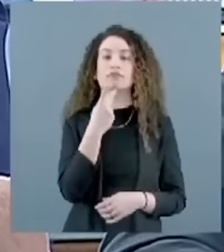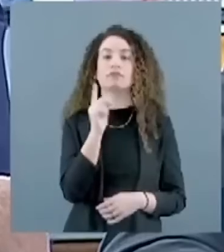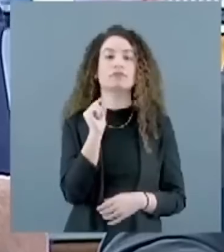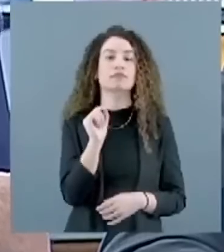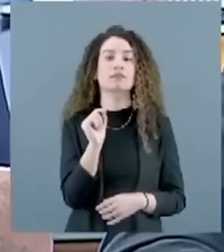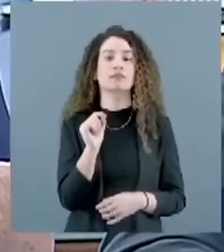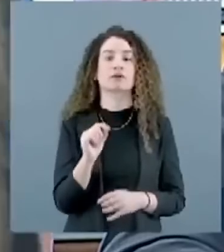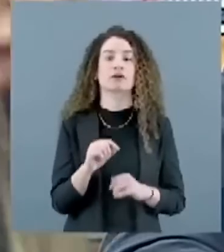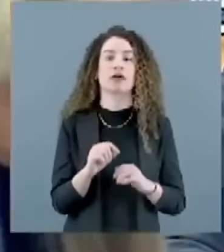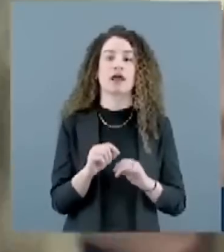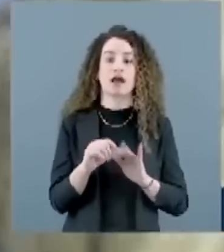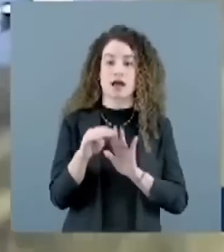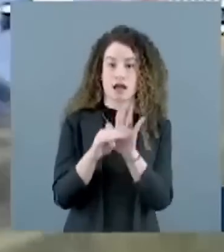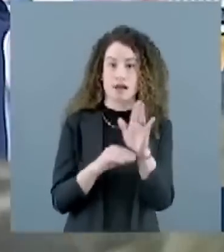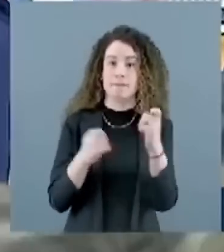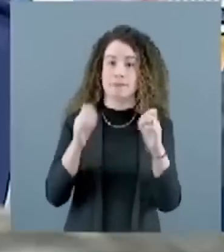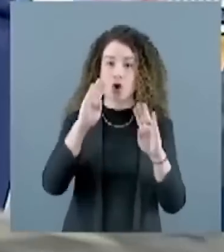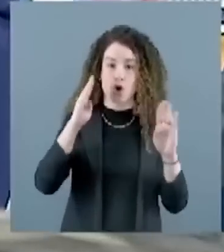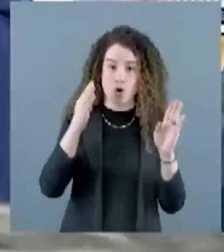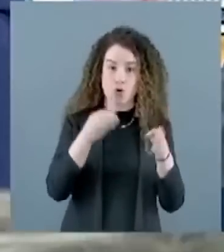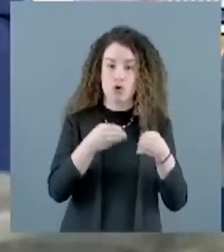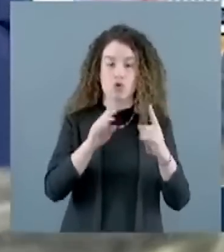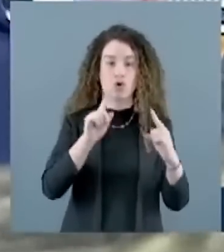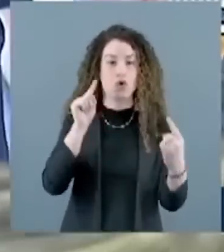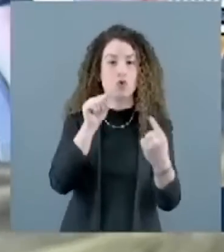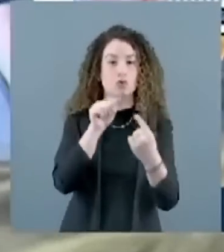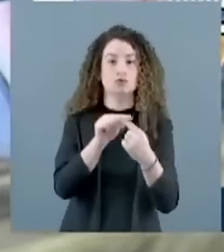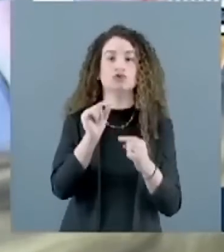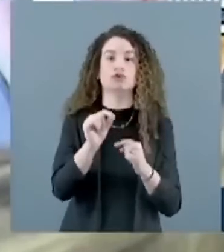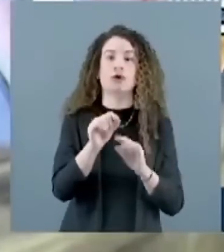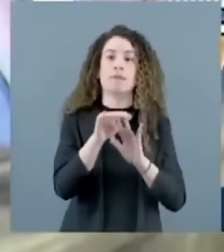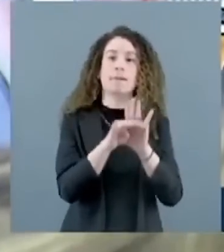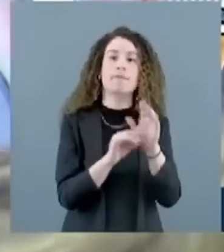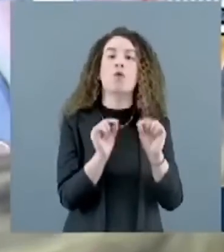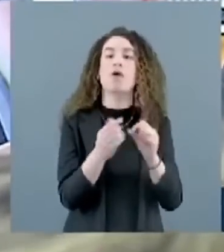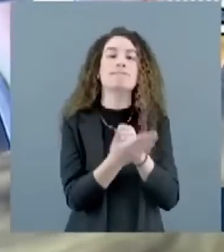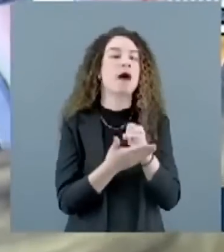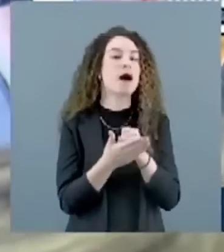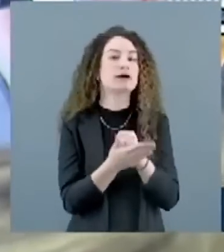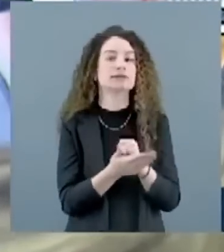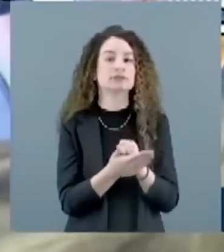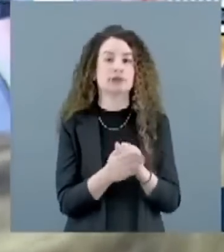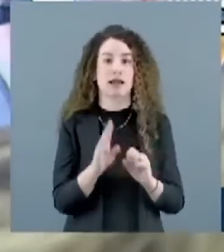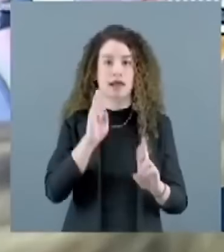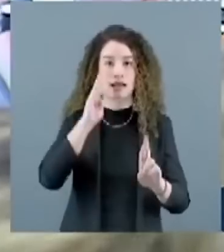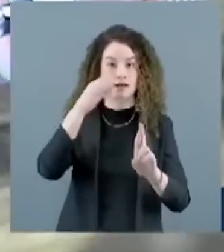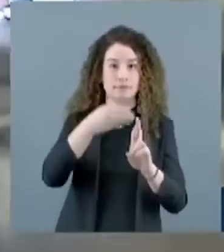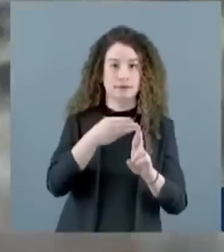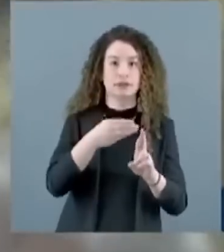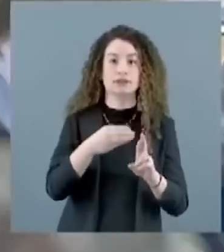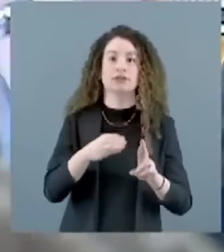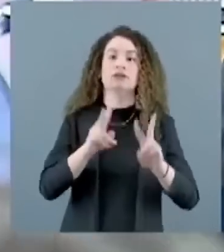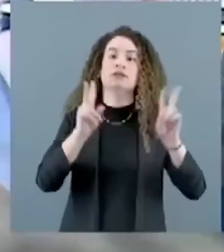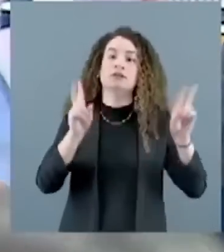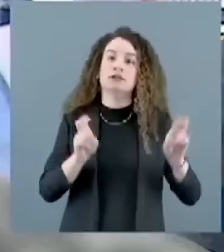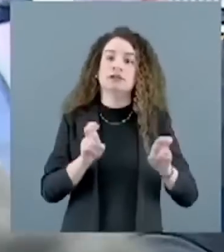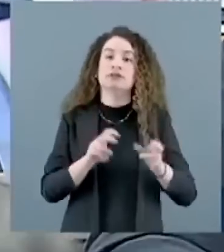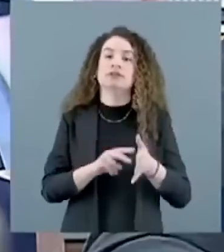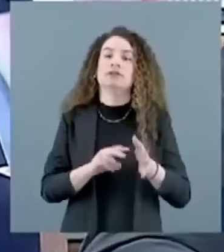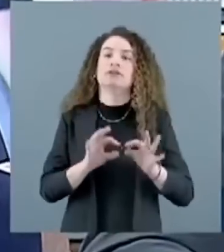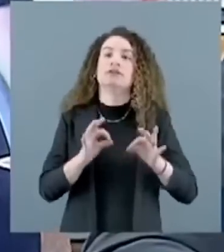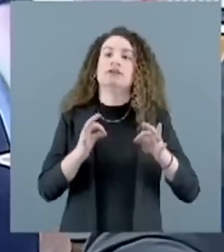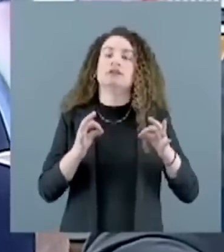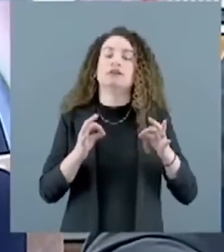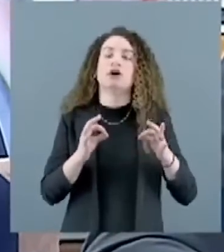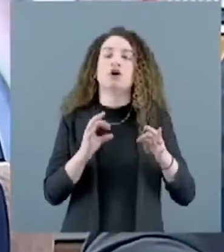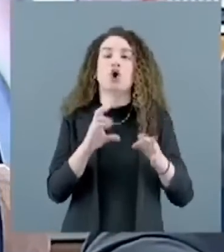a questão de ordem deve ser objetiva, indicar o dispositivo regimental em que se baseia, referir-se a caso concreto relacionado com a